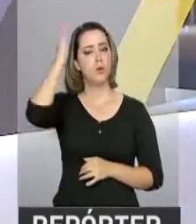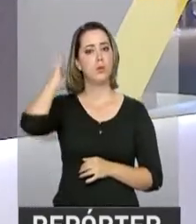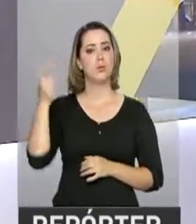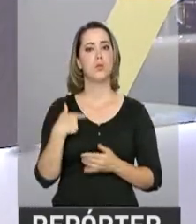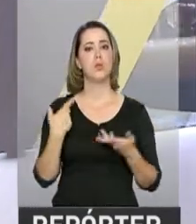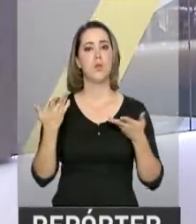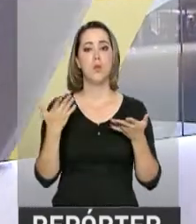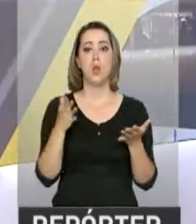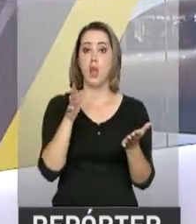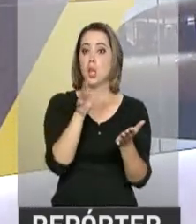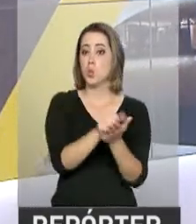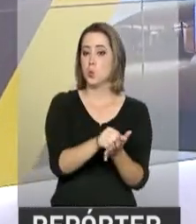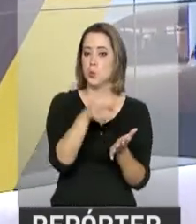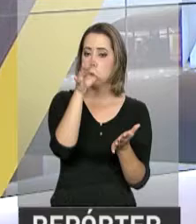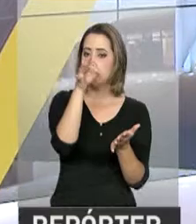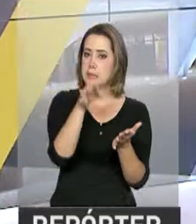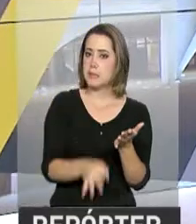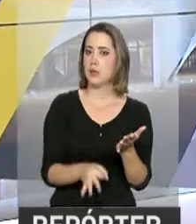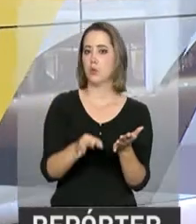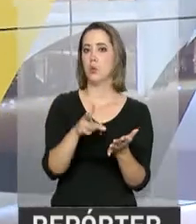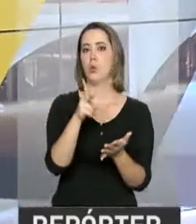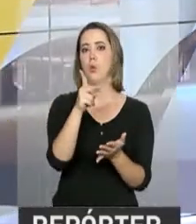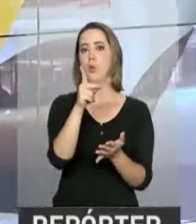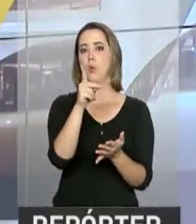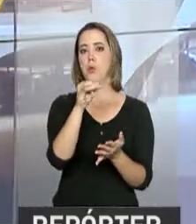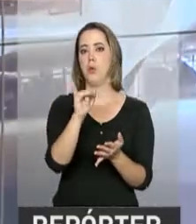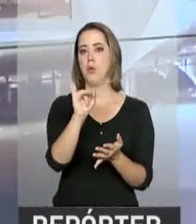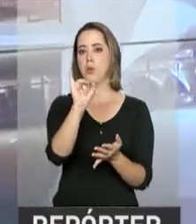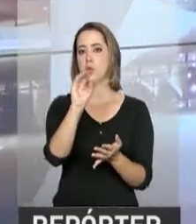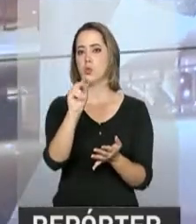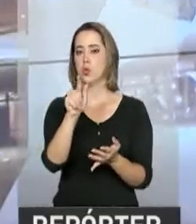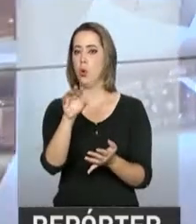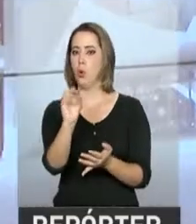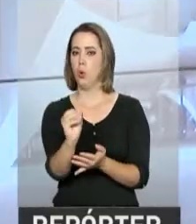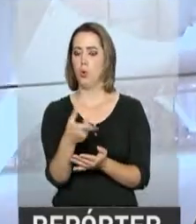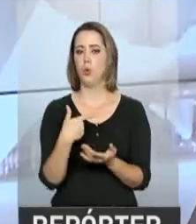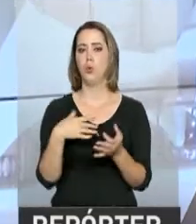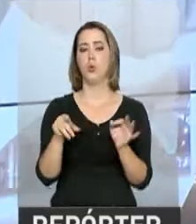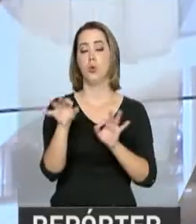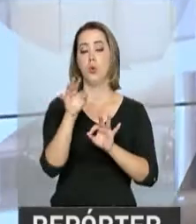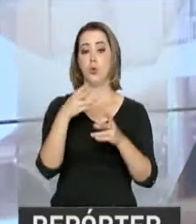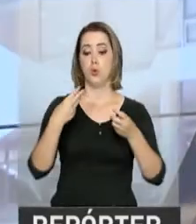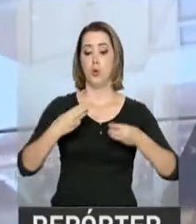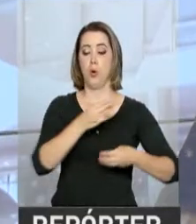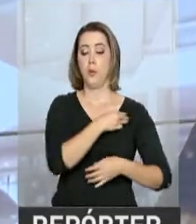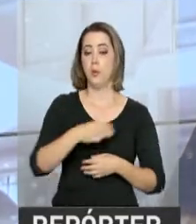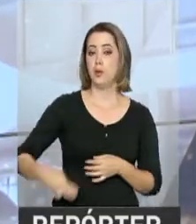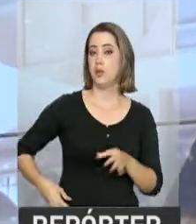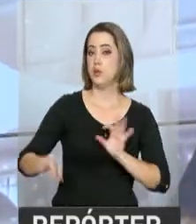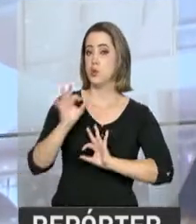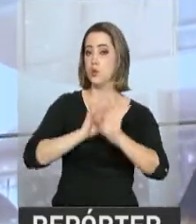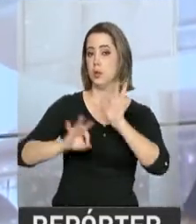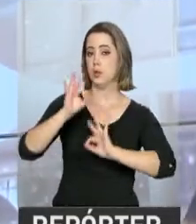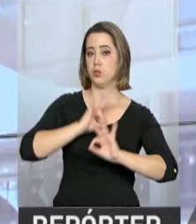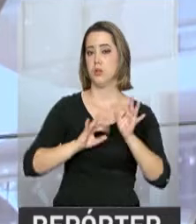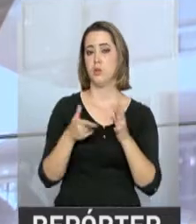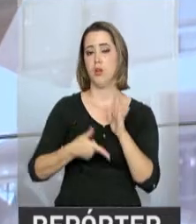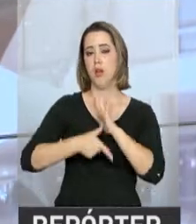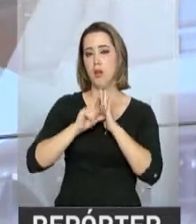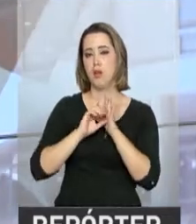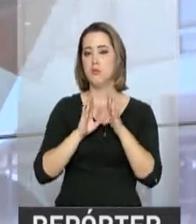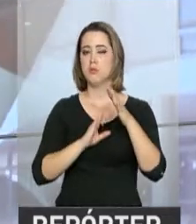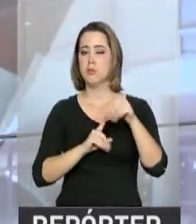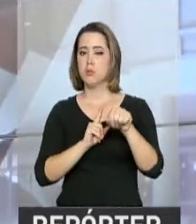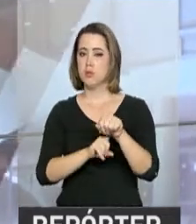efetivo de oliveira no ministério do planejamento desenvolvimento e gestão ele ocupava o cargo de forma interina desde